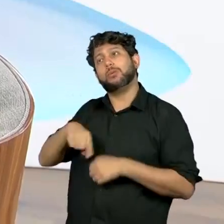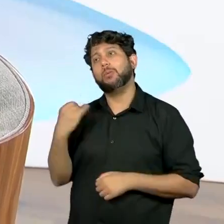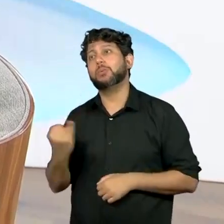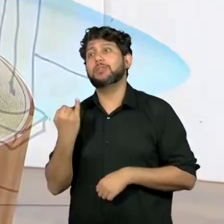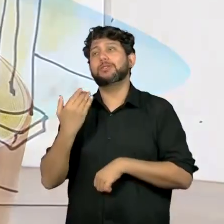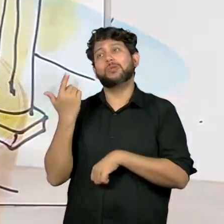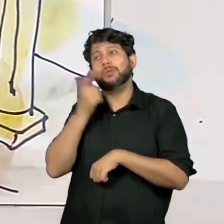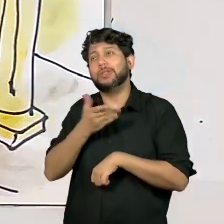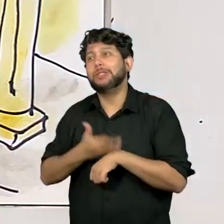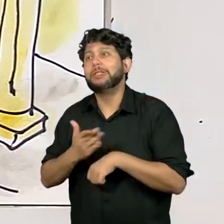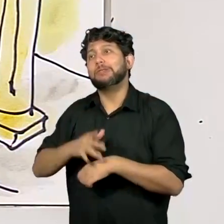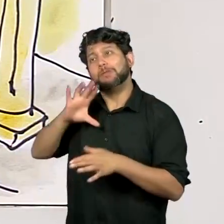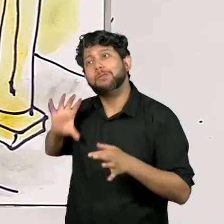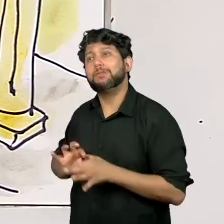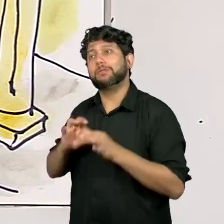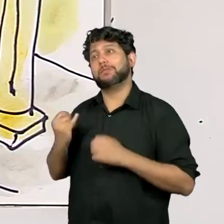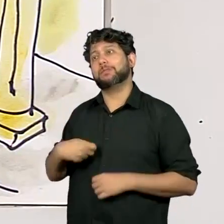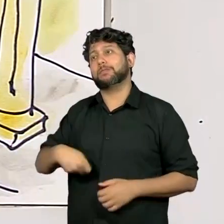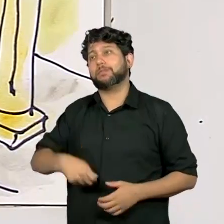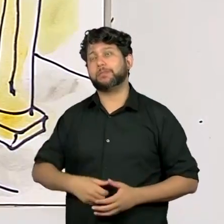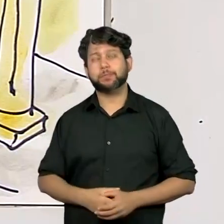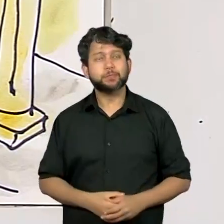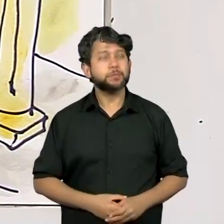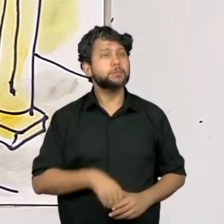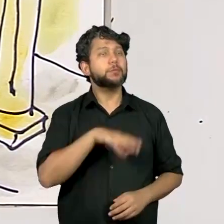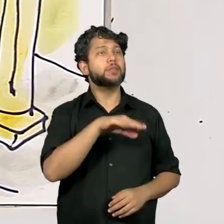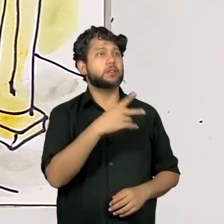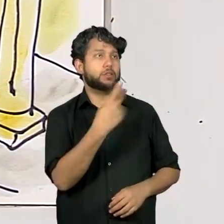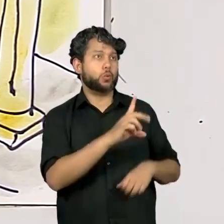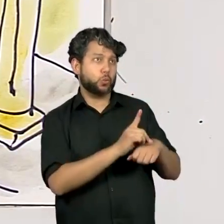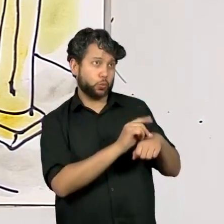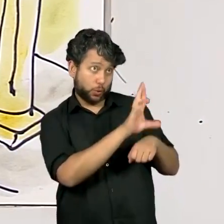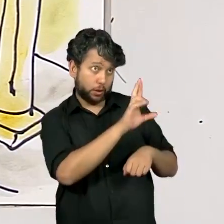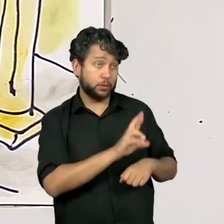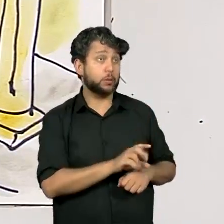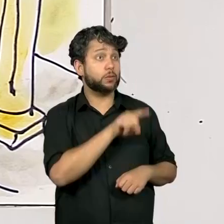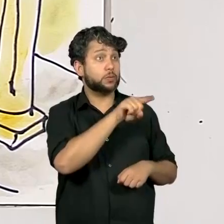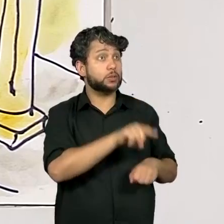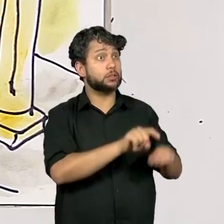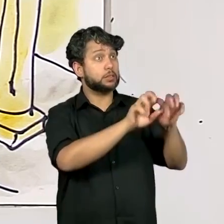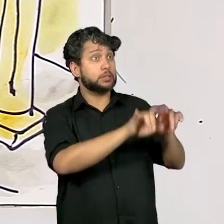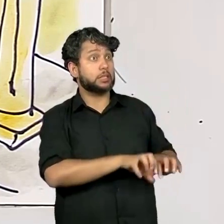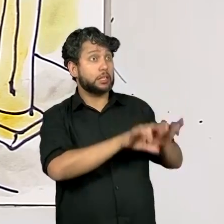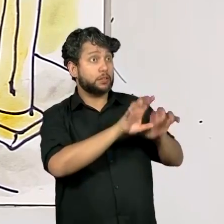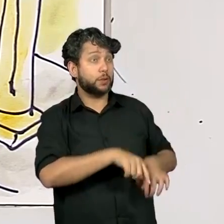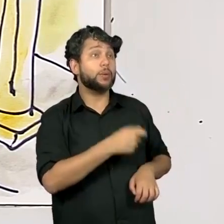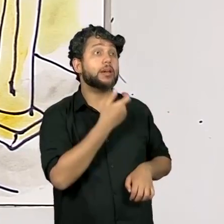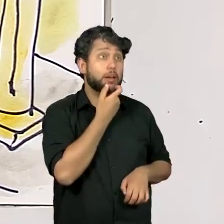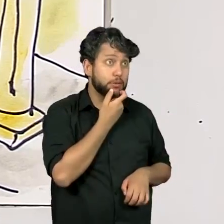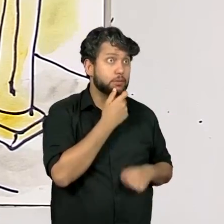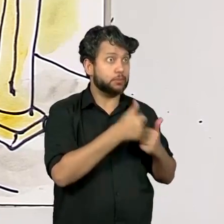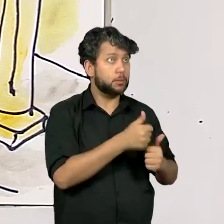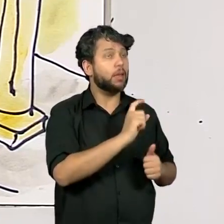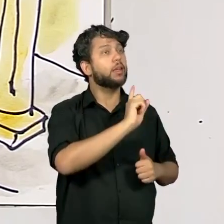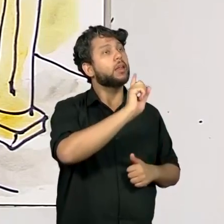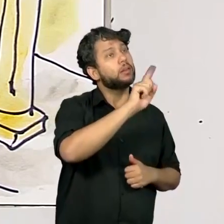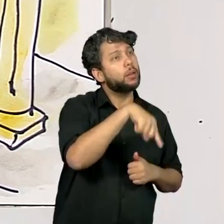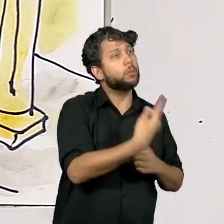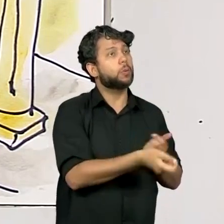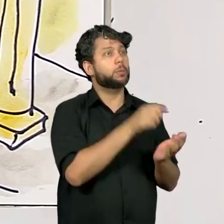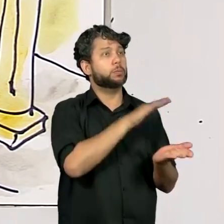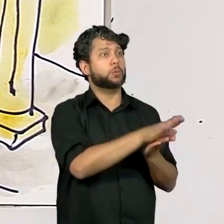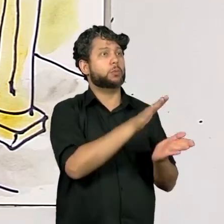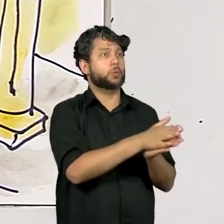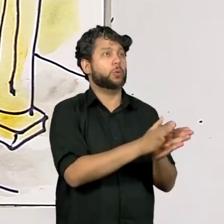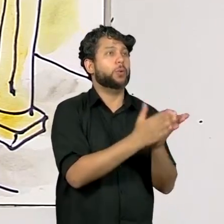aberta. Grada, você escreveu sua tese de doutorado em inglês, uma tese que gerou esse livro Memórias da Plantação, tão importante aqui no